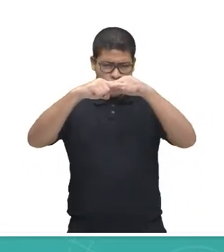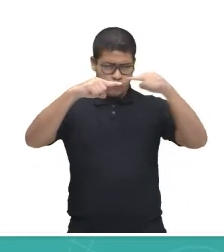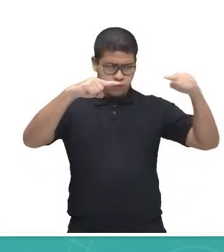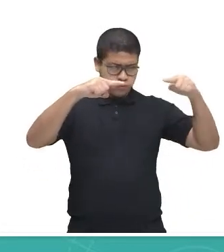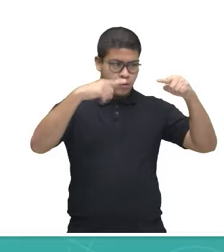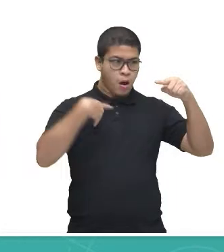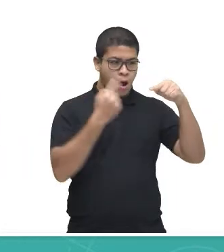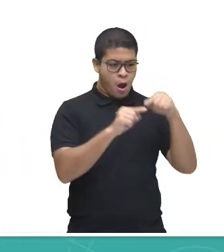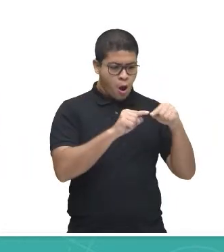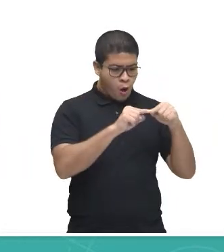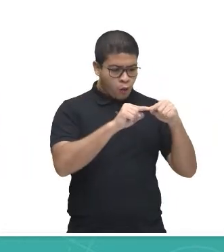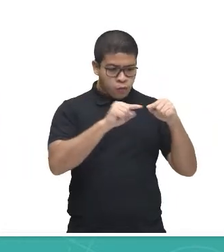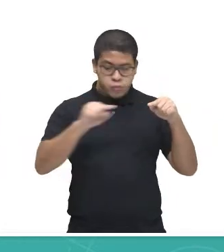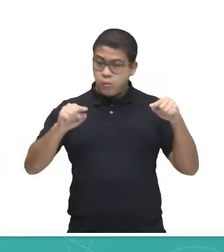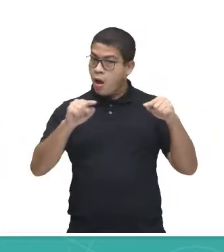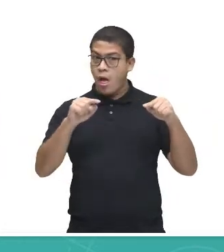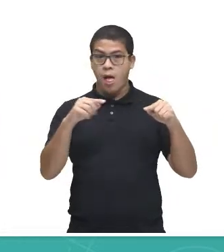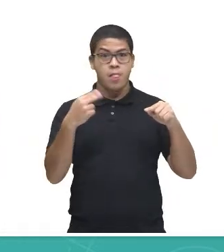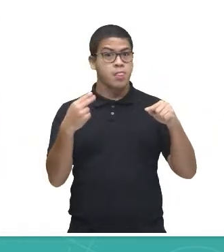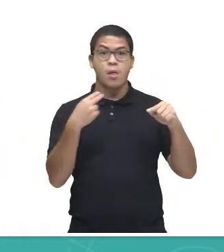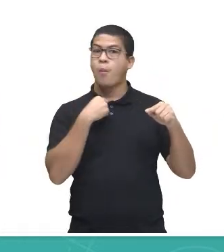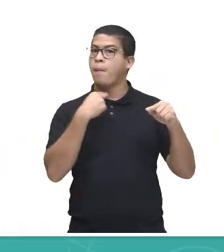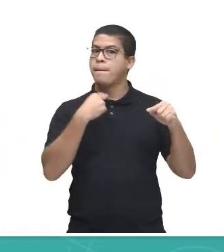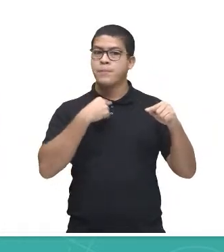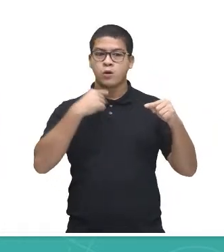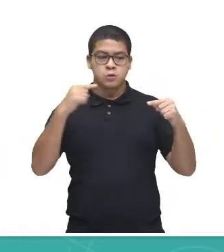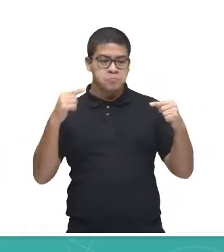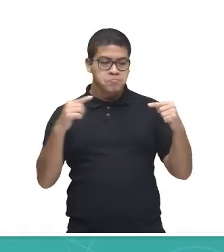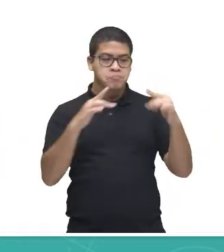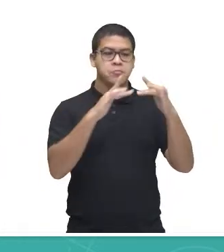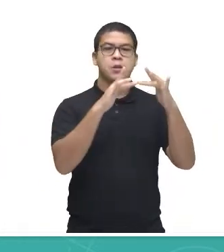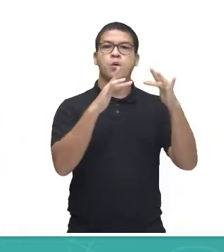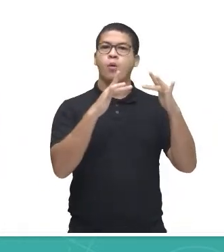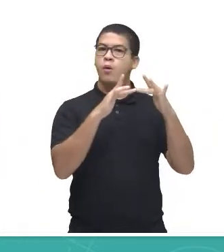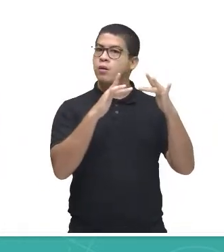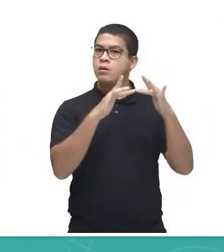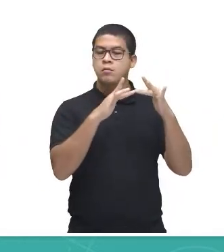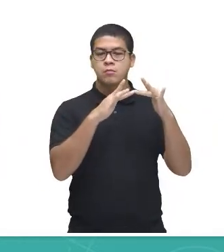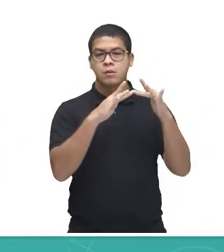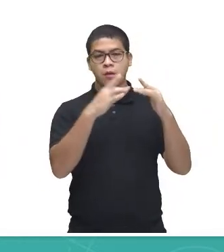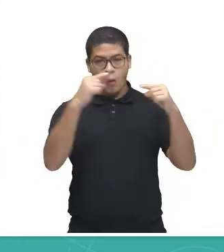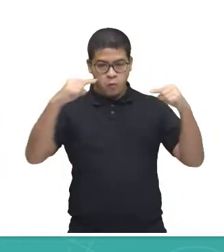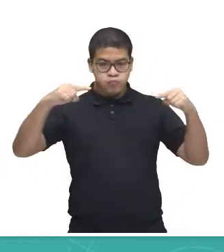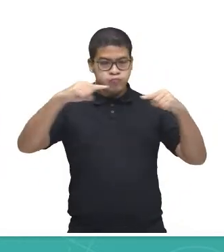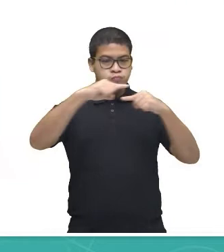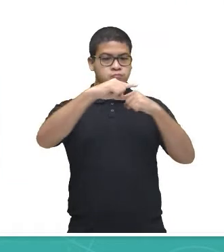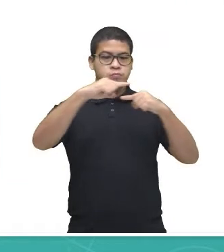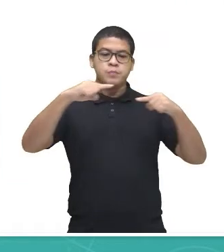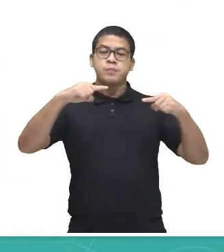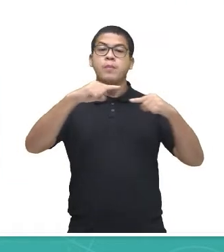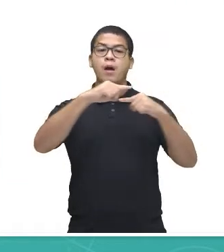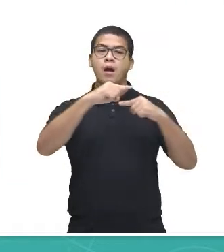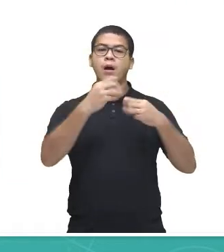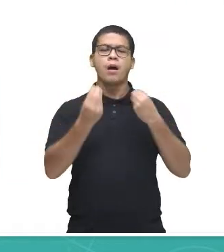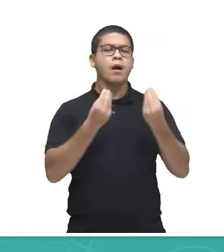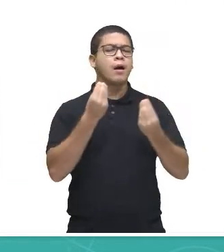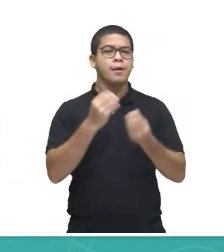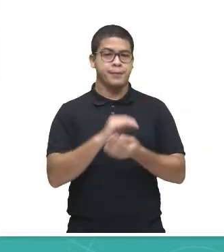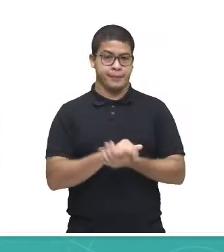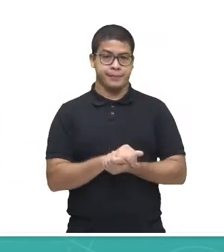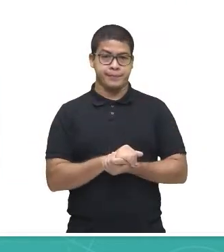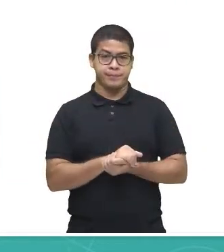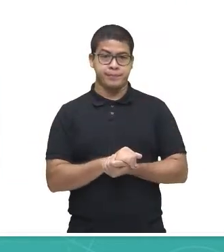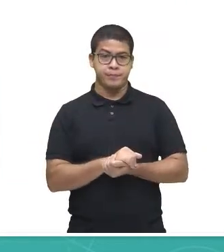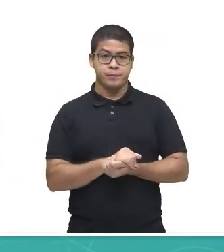R e reta S, tá? Só refazer aqui. Então a gente tem aqui essas duas retas que são as chamadas